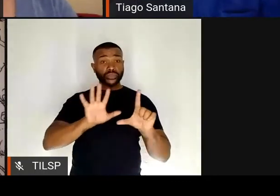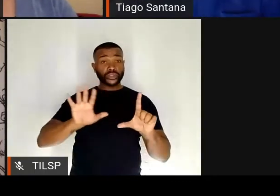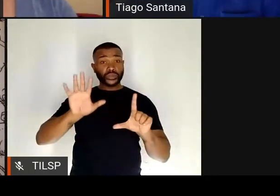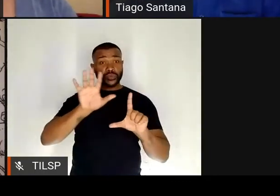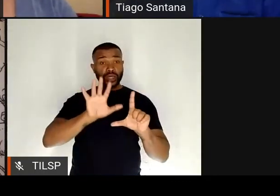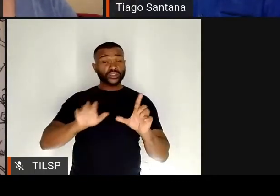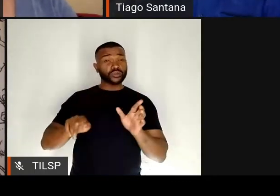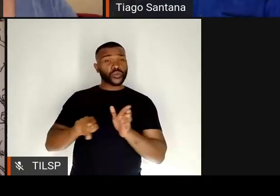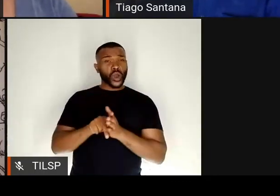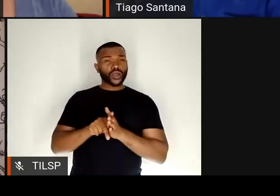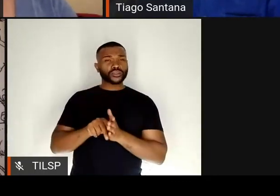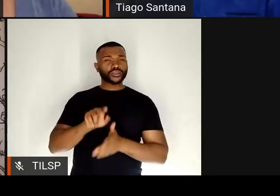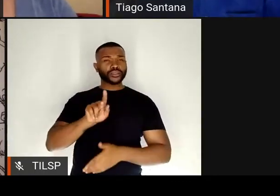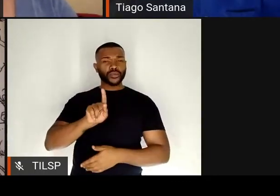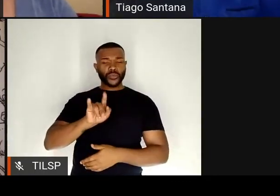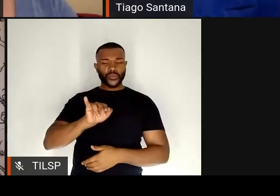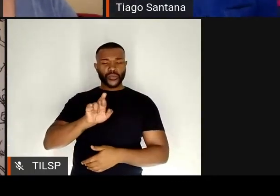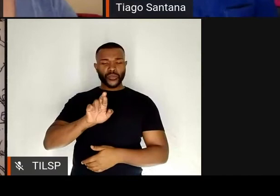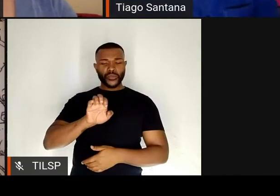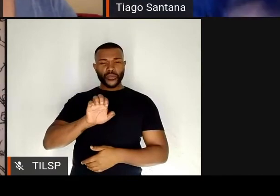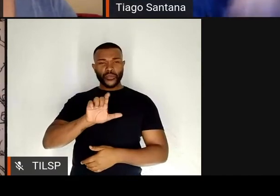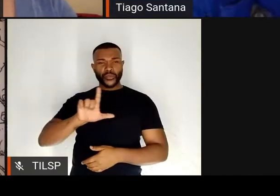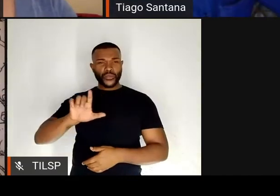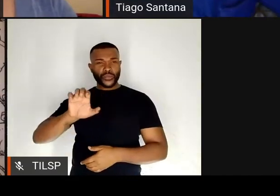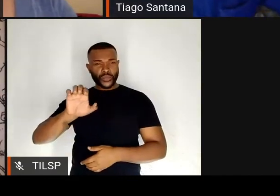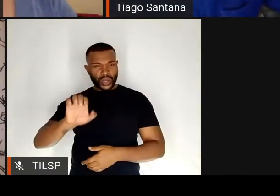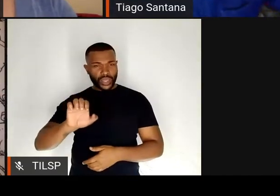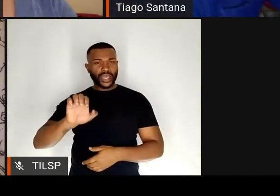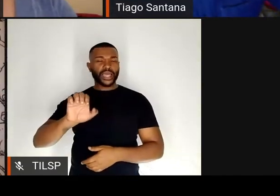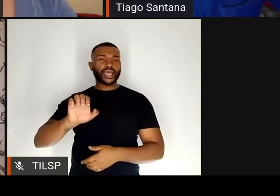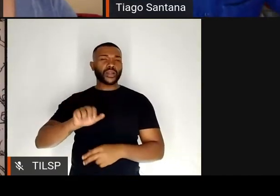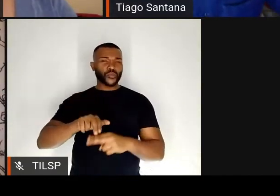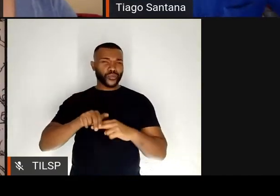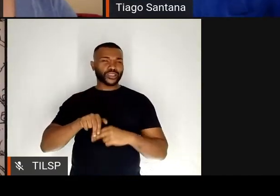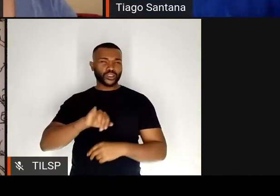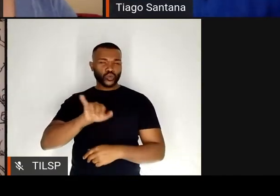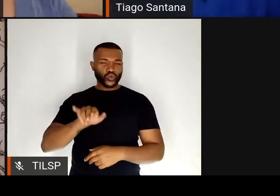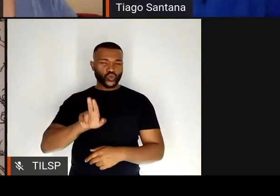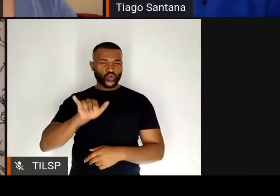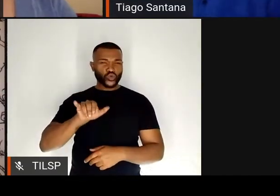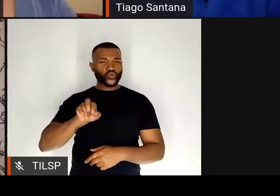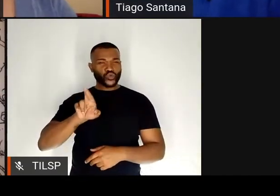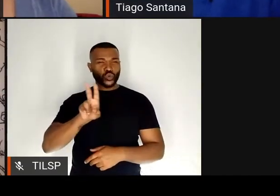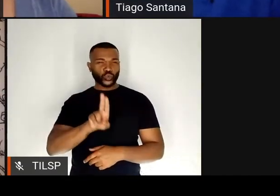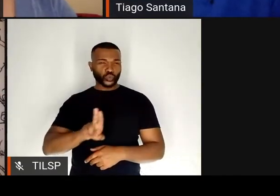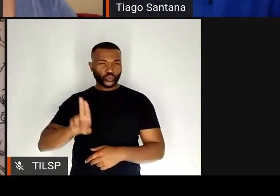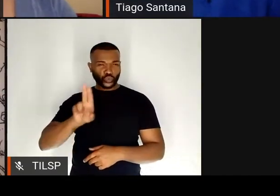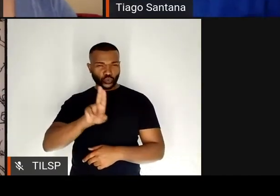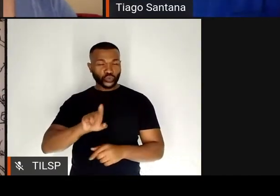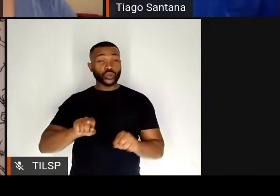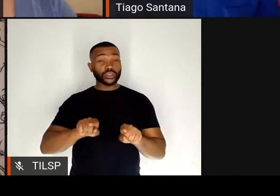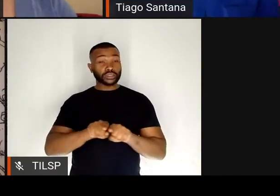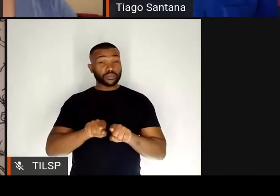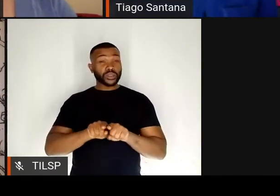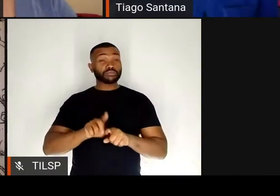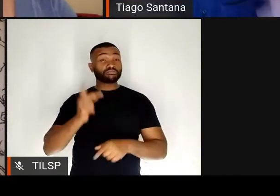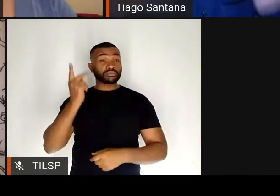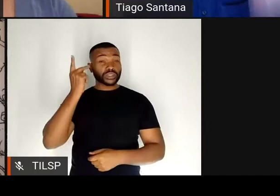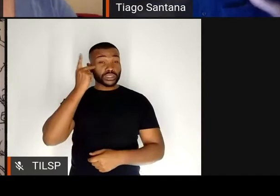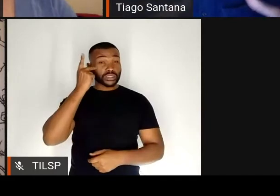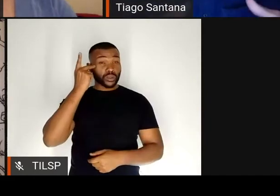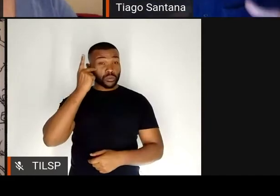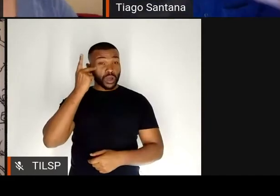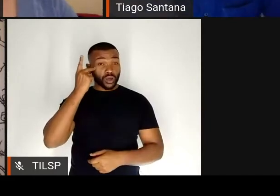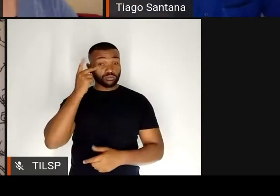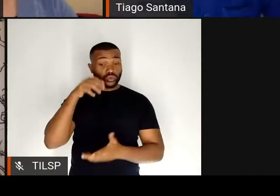aí feitas aí uma resgate pelo Luiz Fernando Júnior, sabia da exposição que houve em São Paulo aí pela Estrutura das Artes, mas eu só